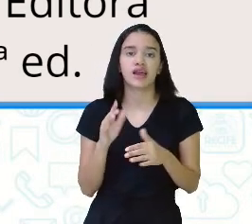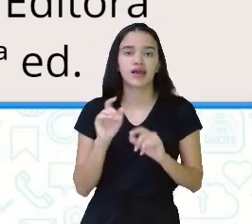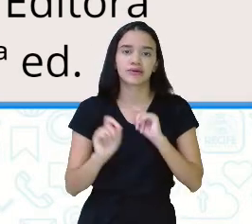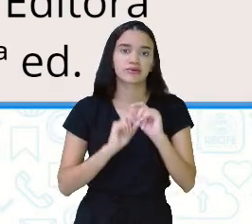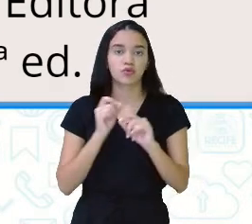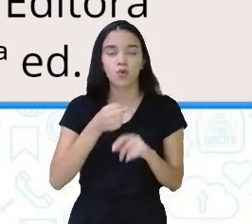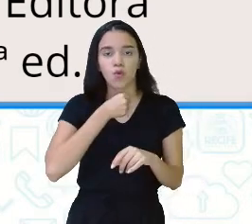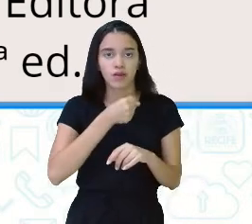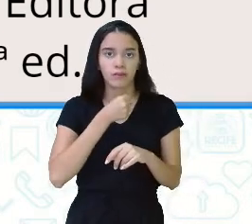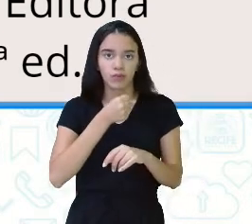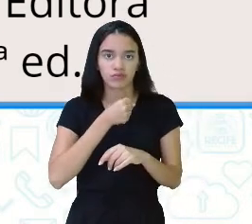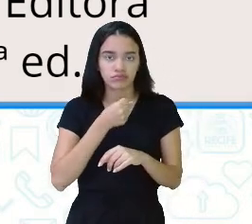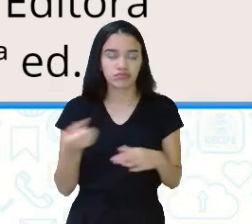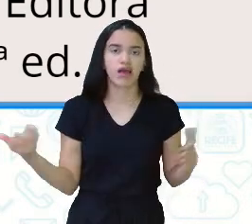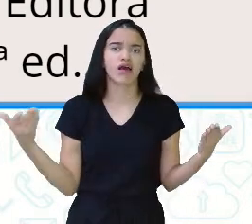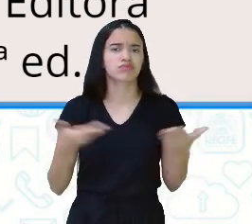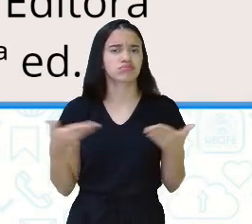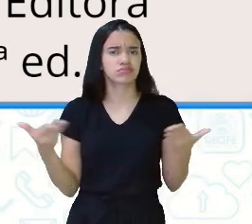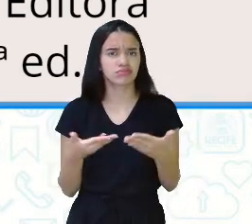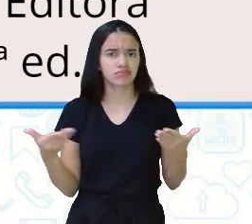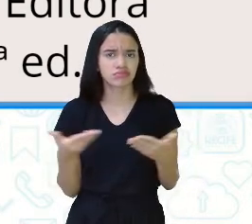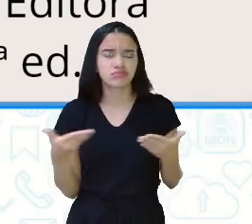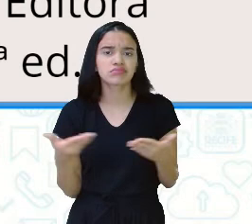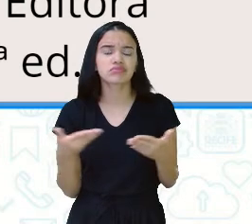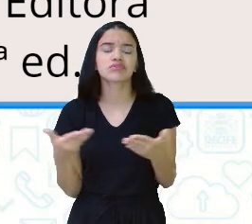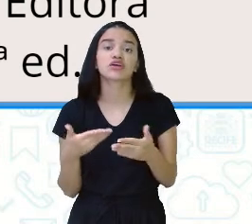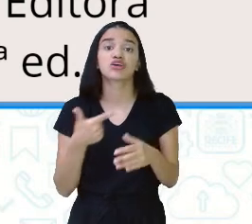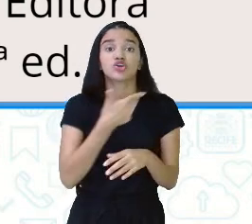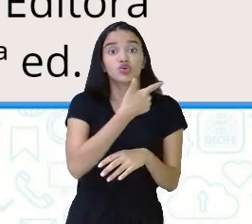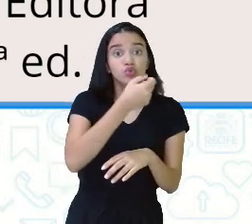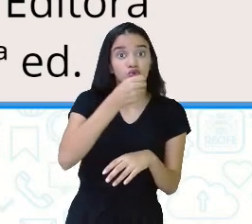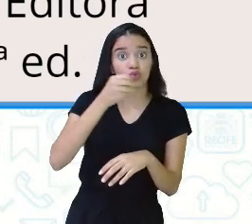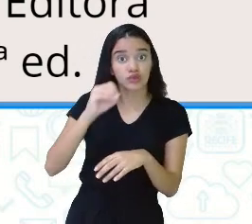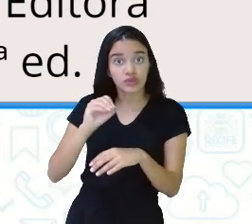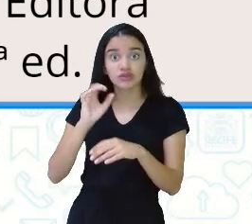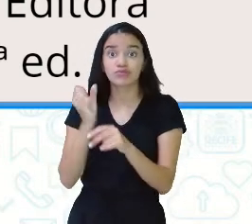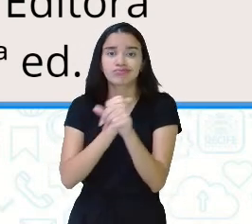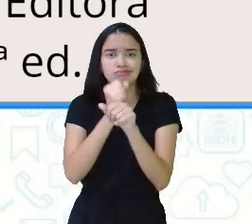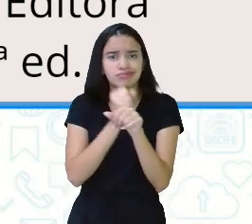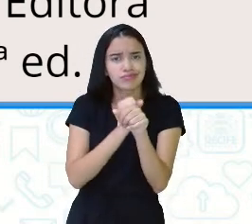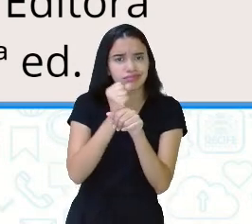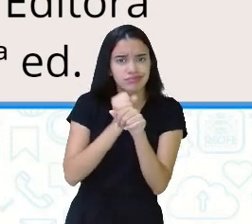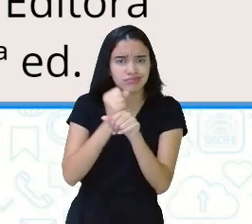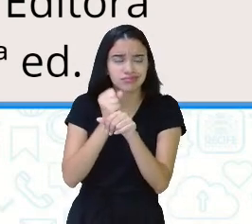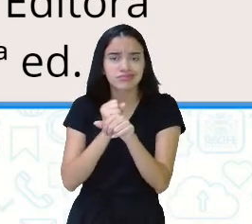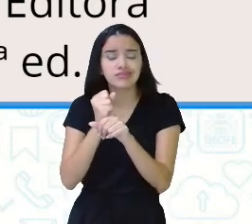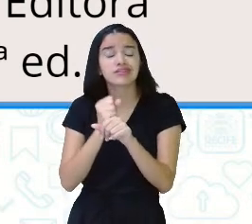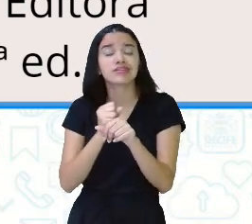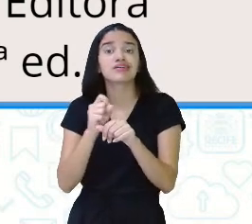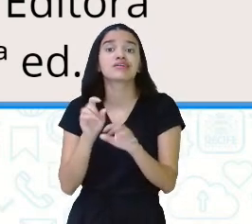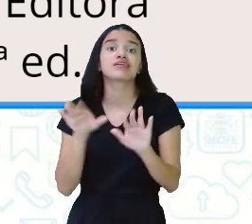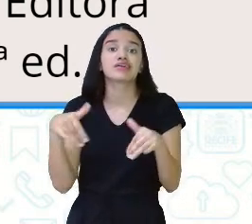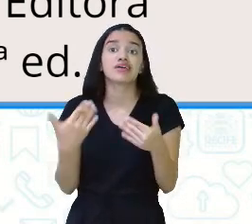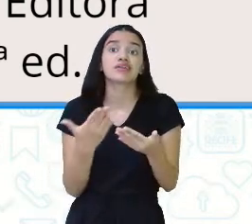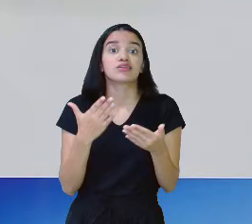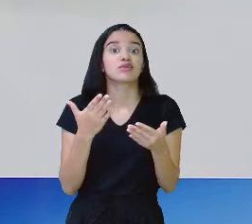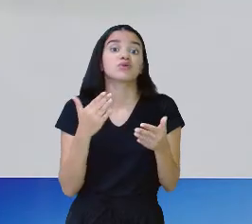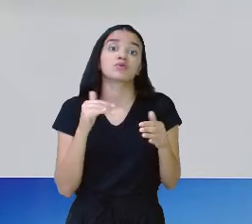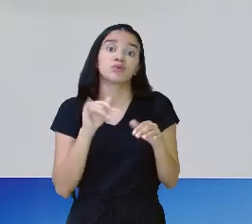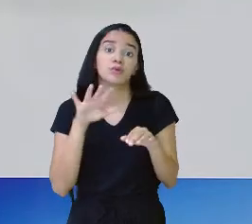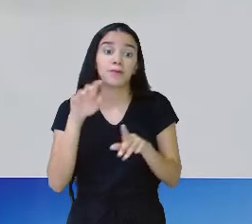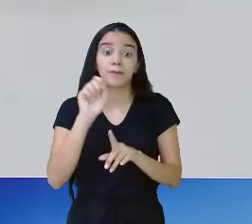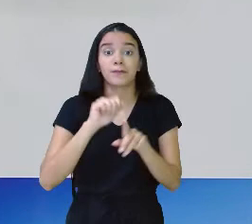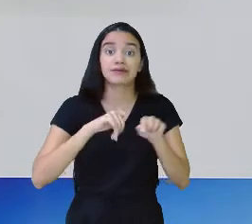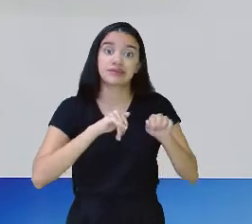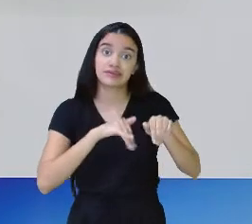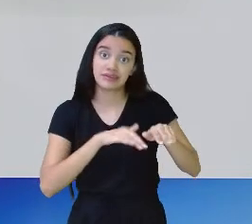com reportagens bem atuais, fala sobre os 200 anos da independência do Brasil, que vai acontecer agora, neste mês que a gente está